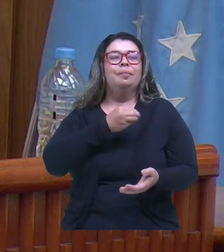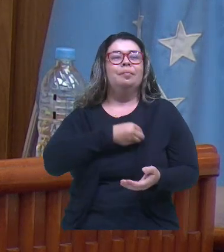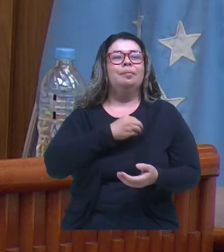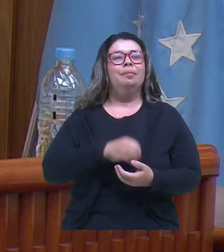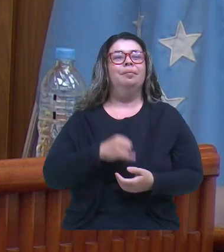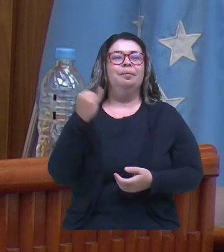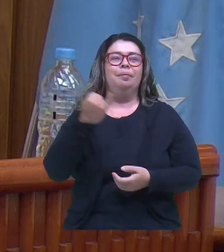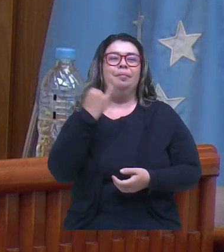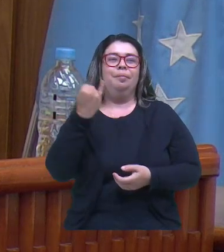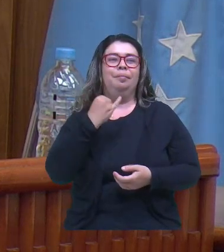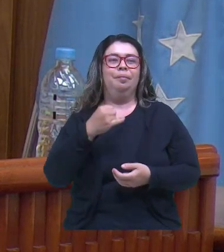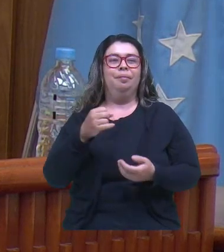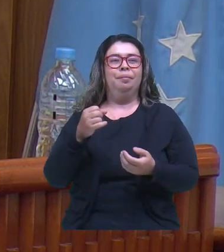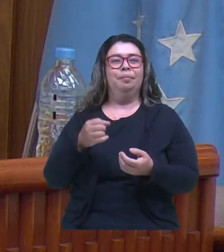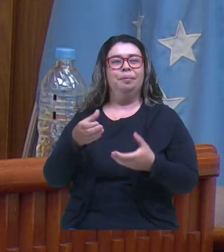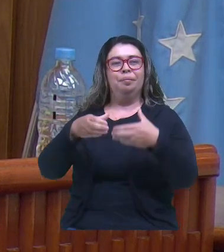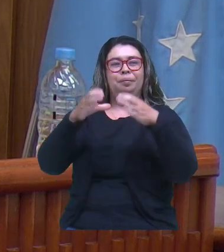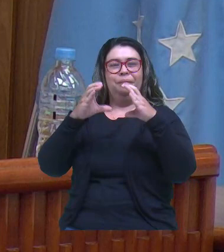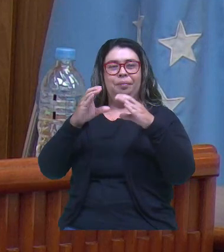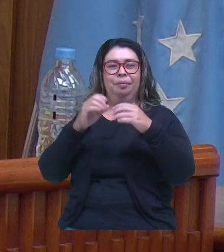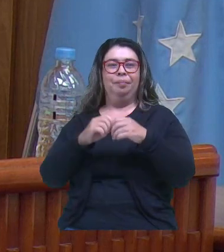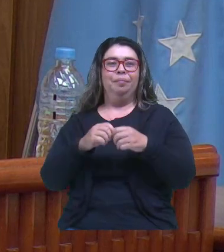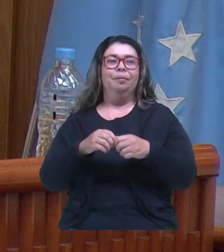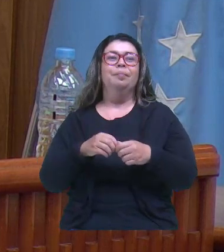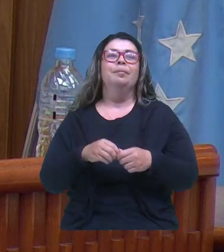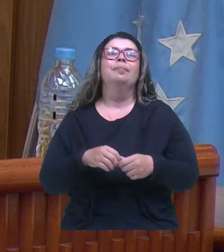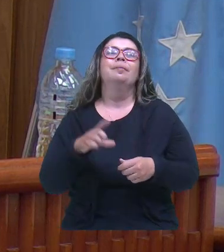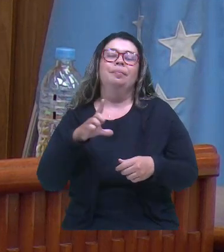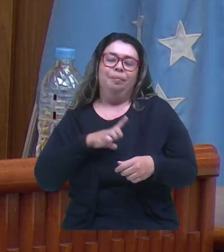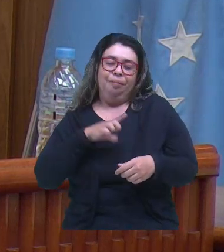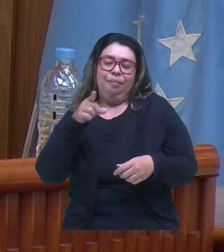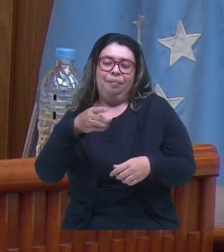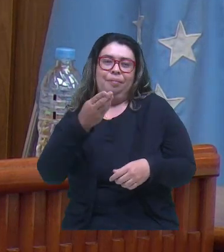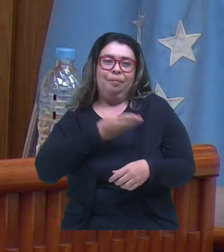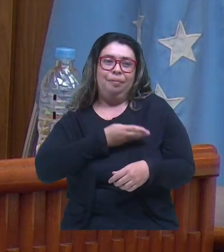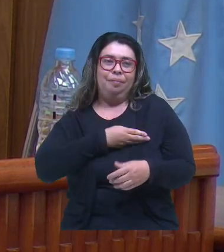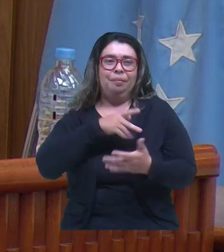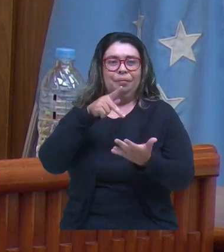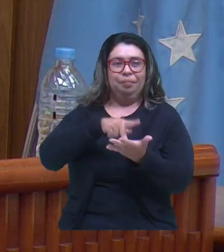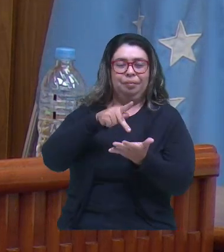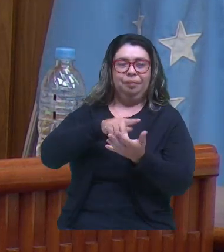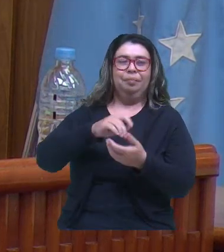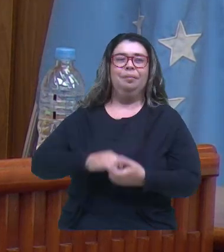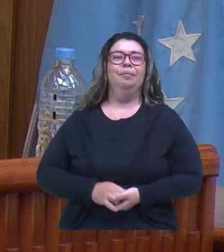principalmente, por permitir que eu desfrute da sua amizade verdadeira e sincera.